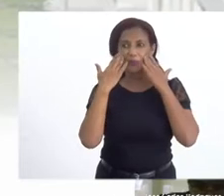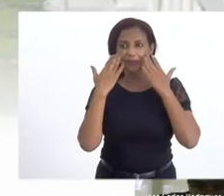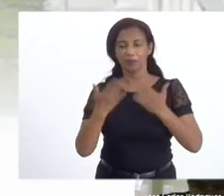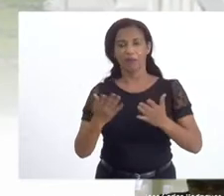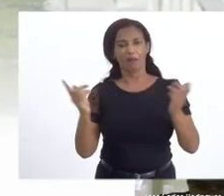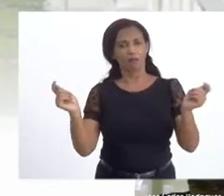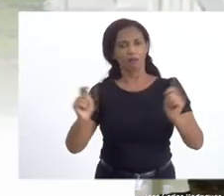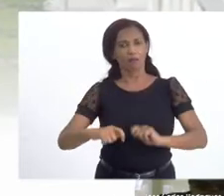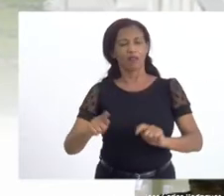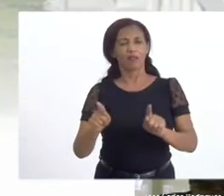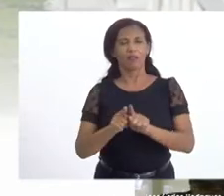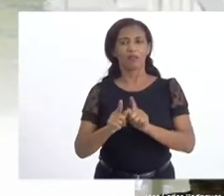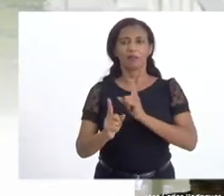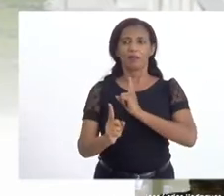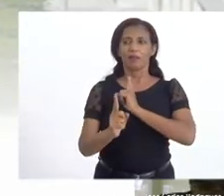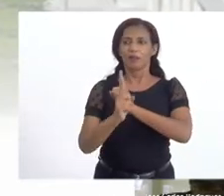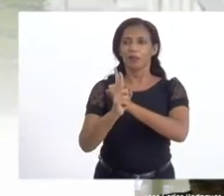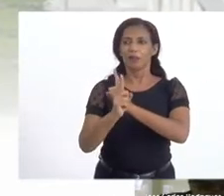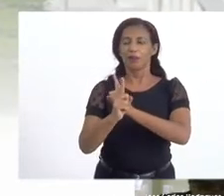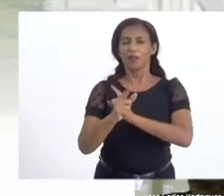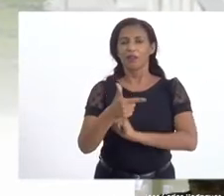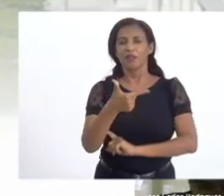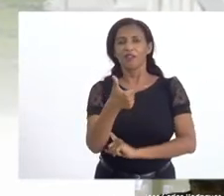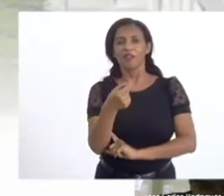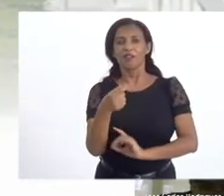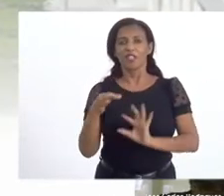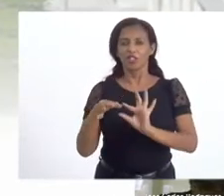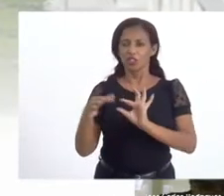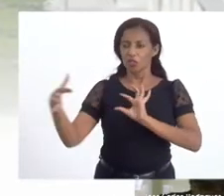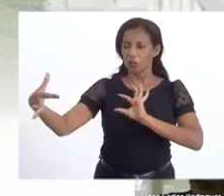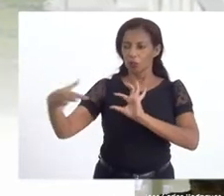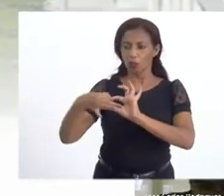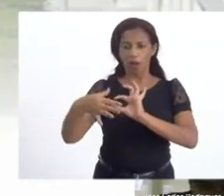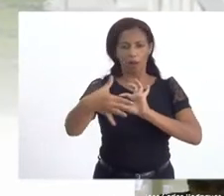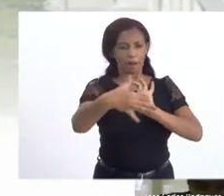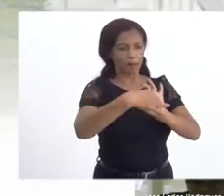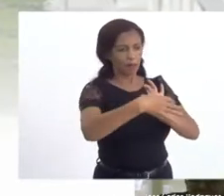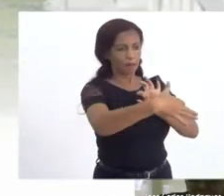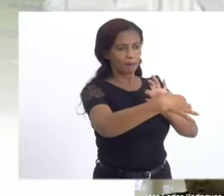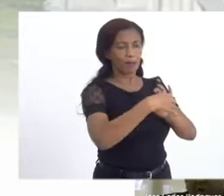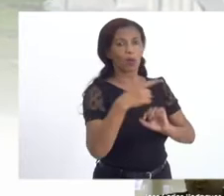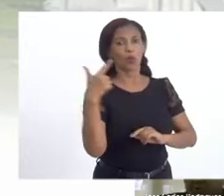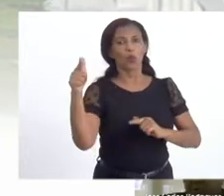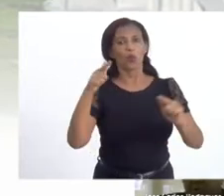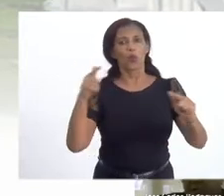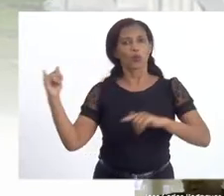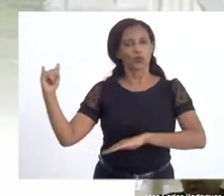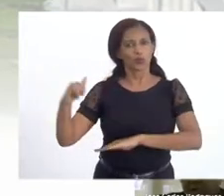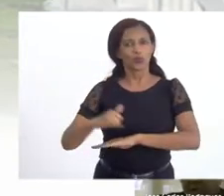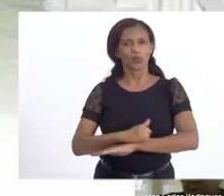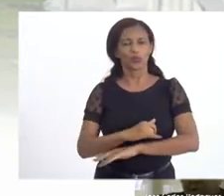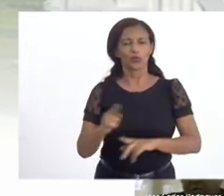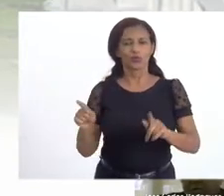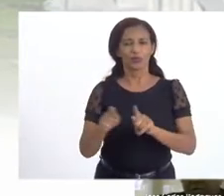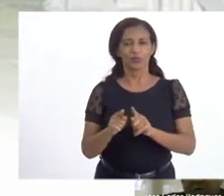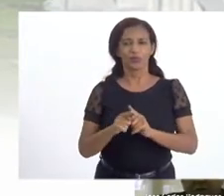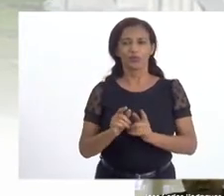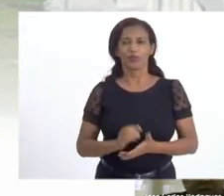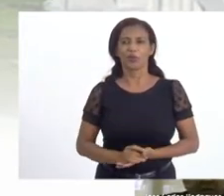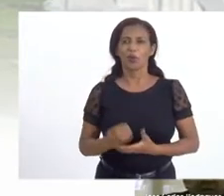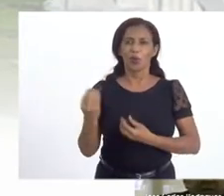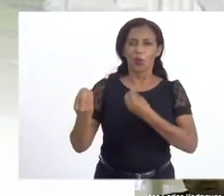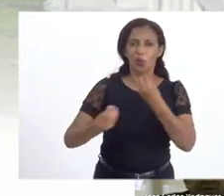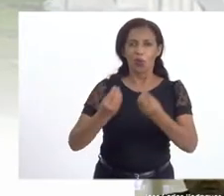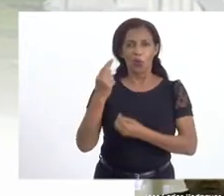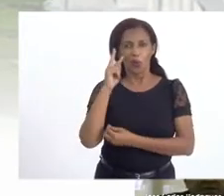é possível encontrar mais 20 ligações diretas com outros aeroportos. Então, como pode ver